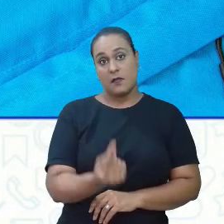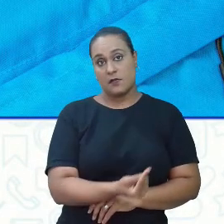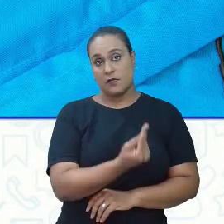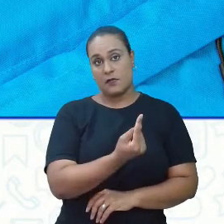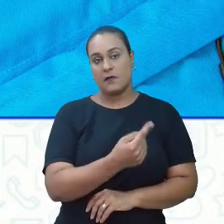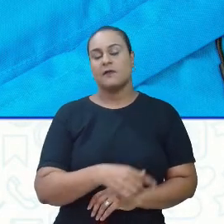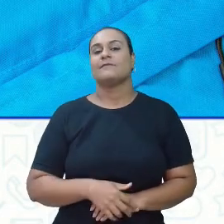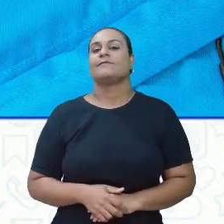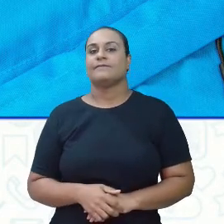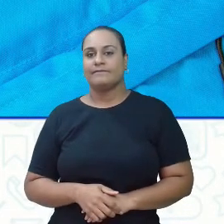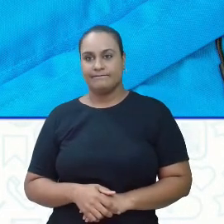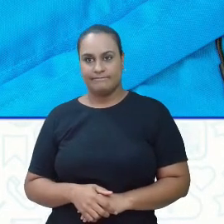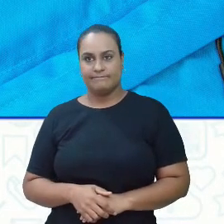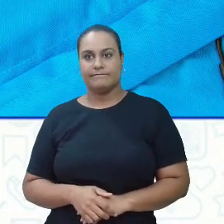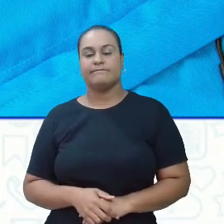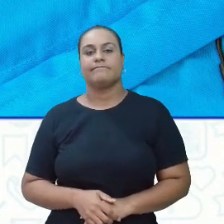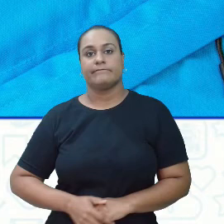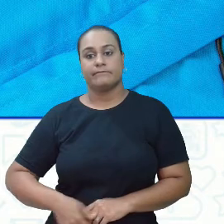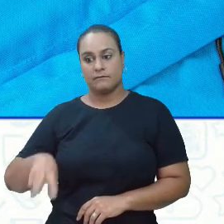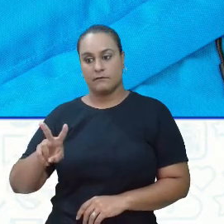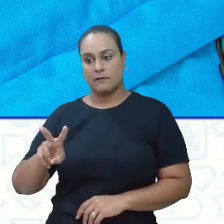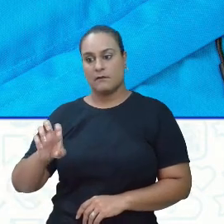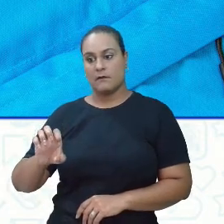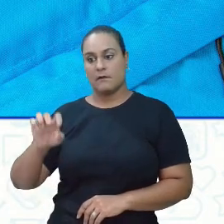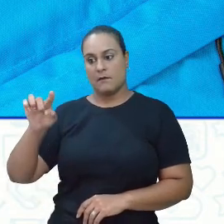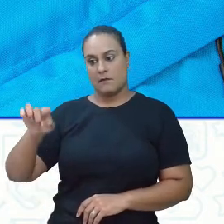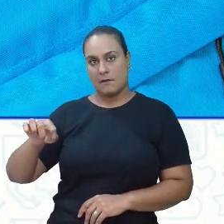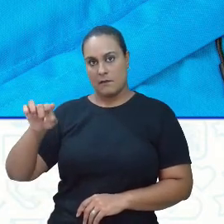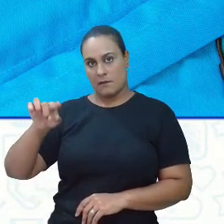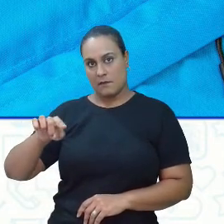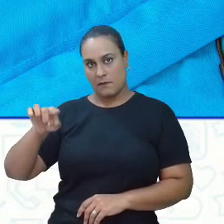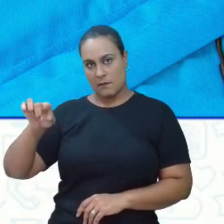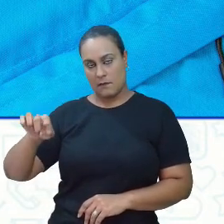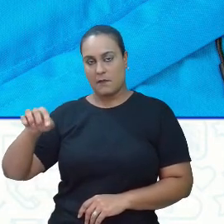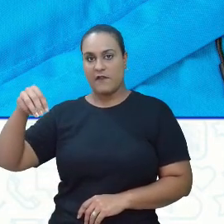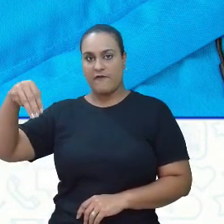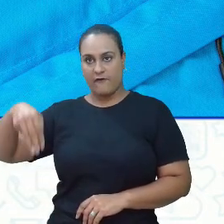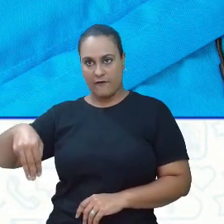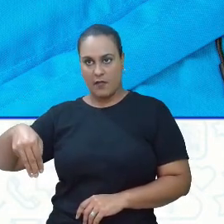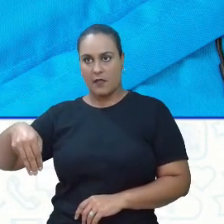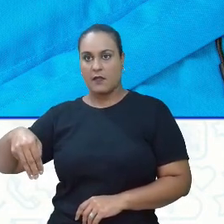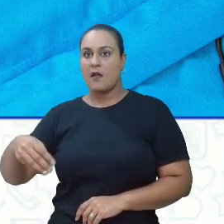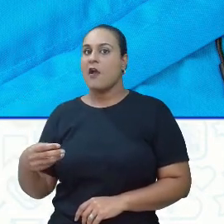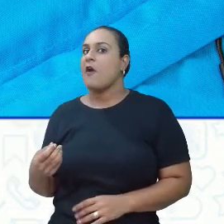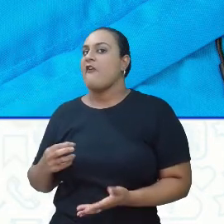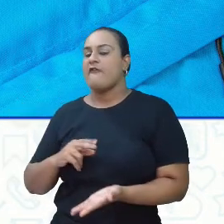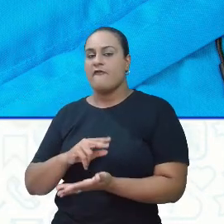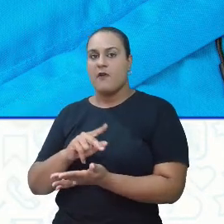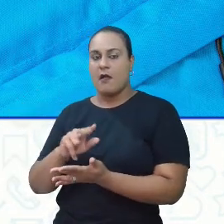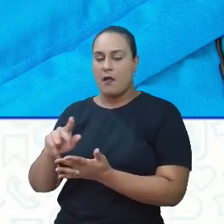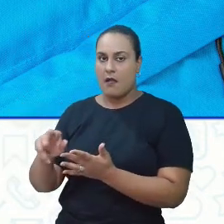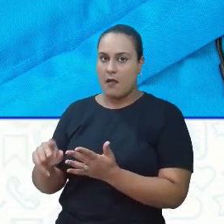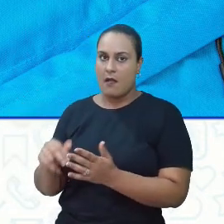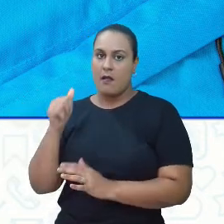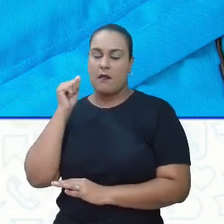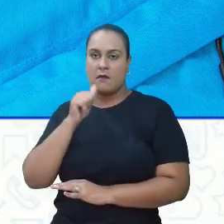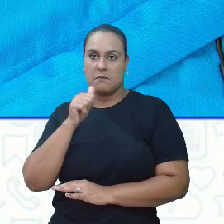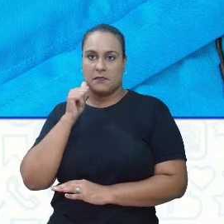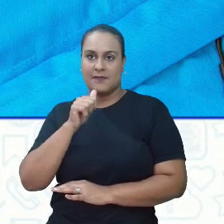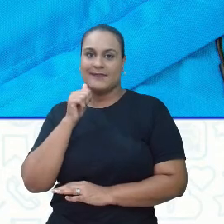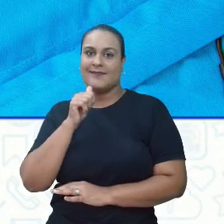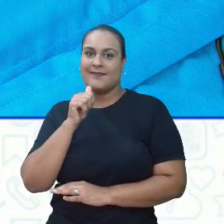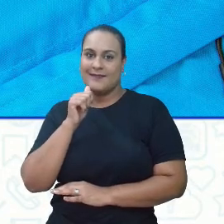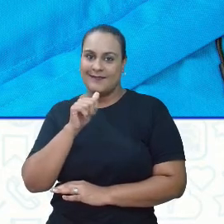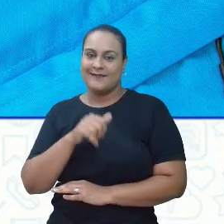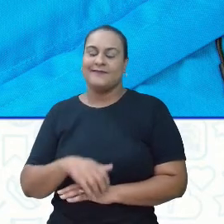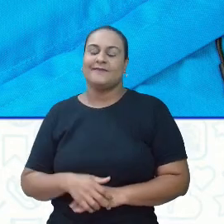carro, uma única pessoa vem à escola de carro, ela está sozinha. Mas se eu digo elas, um grupo de meninas, então